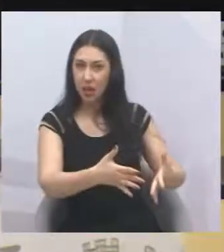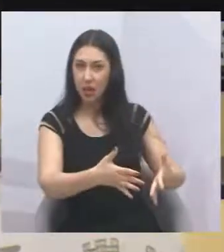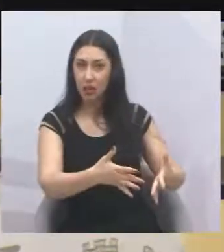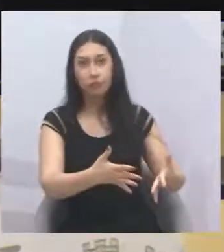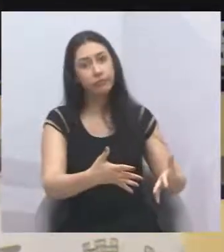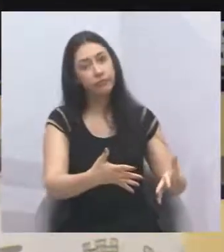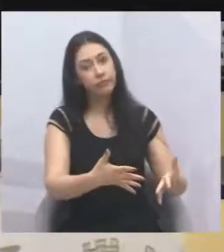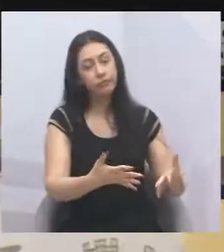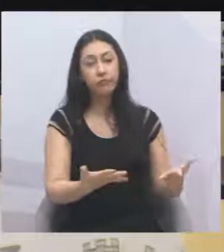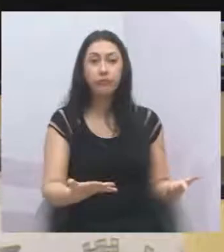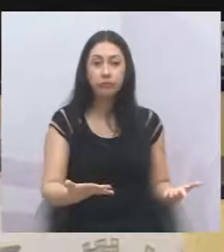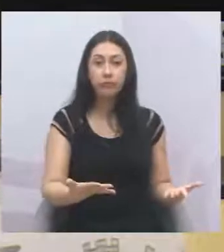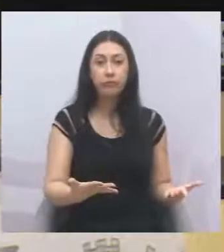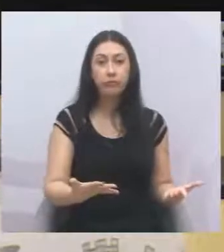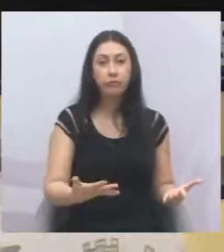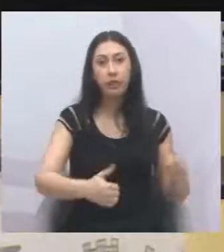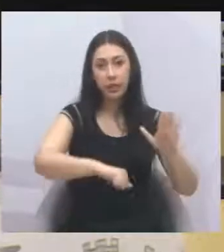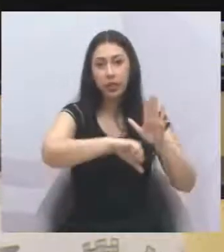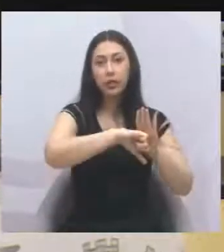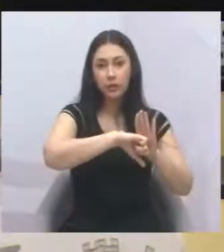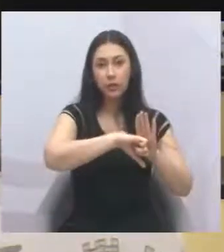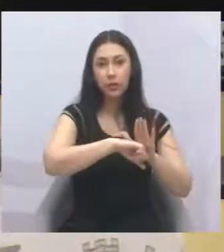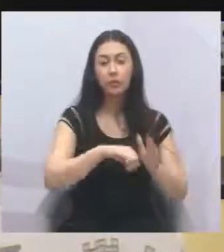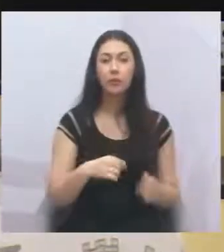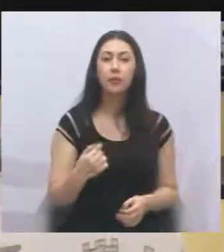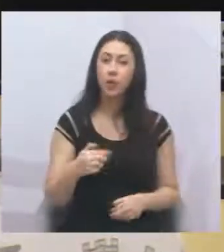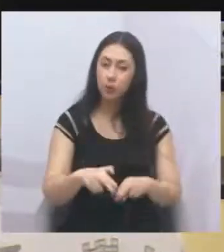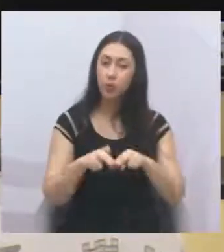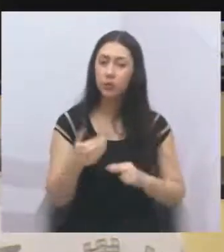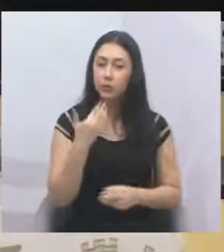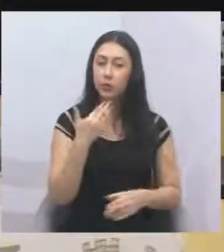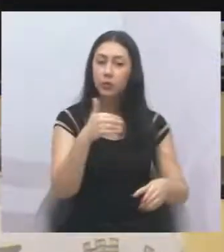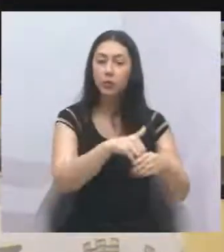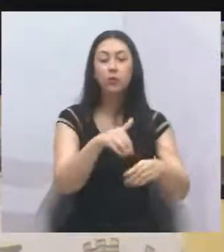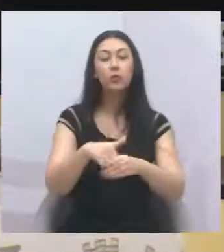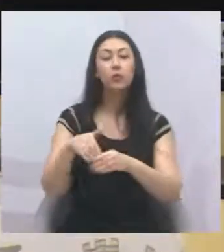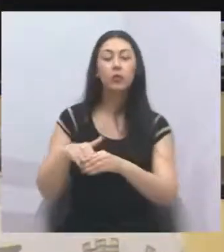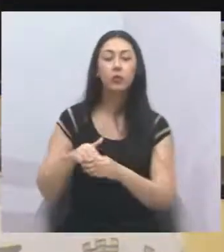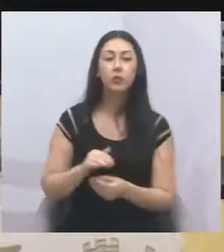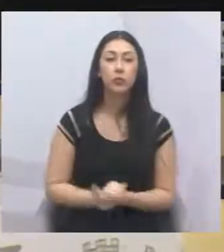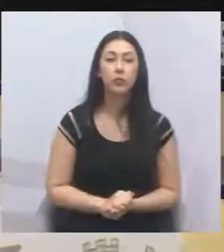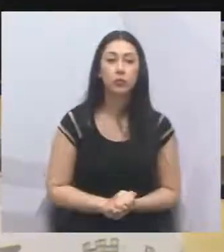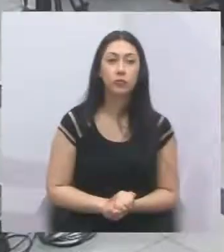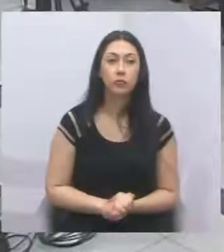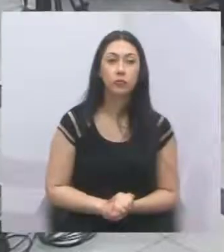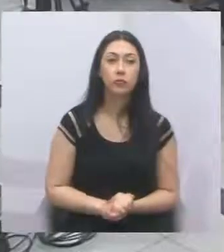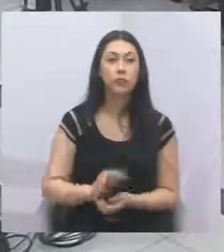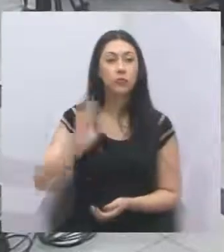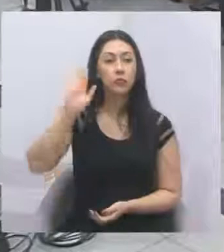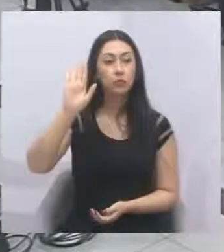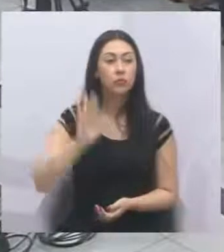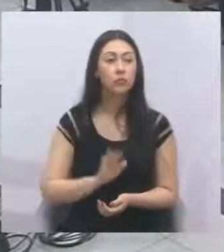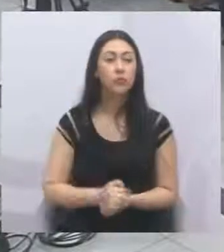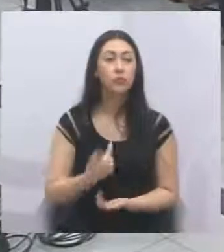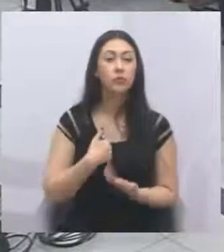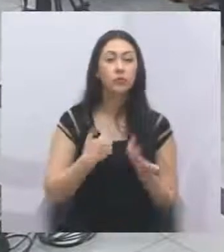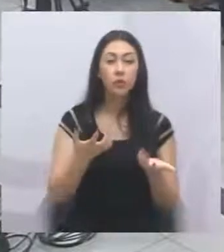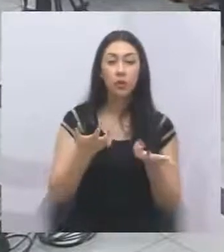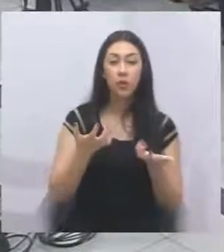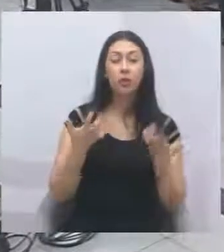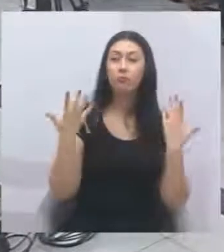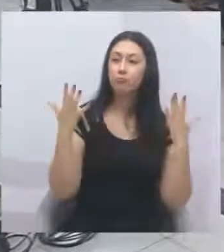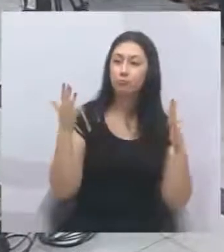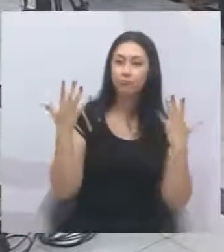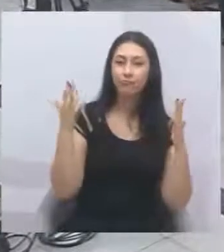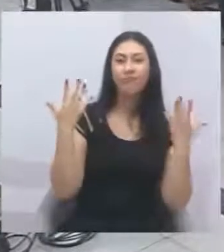na rua, isso é crime. Então, pedimos aí o voto dos vereadores. Senhor presidente, quero dar os